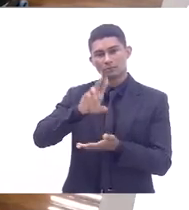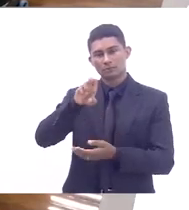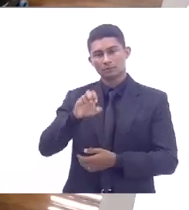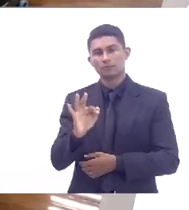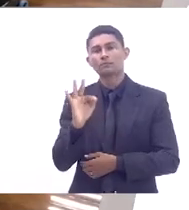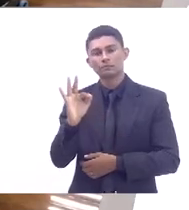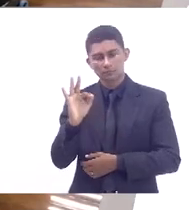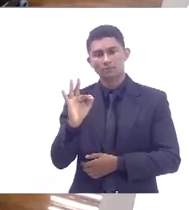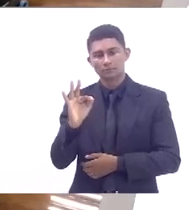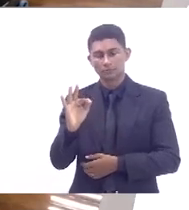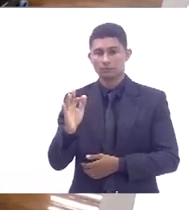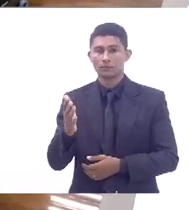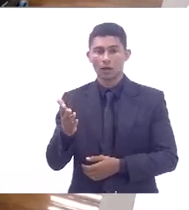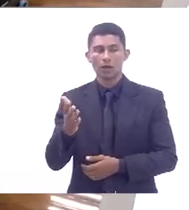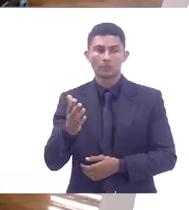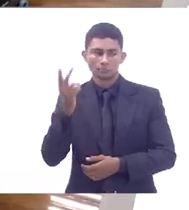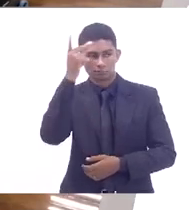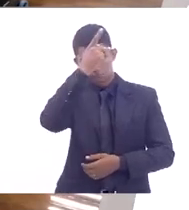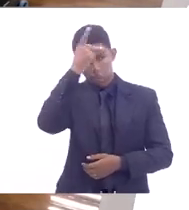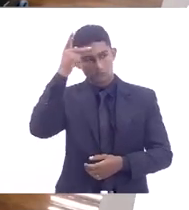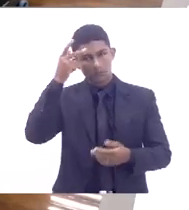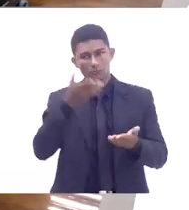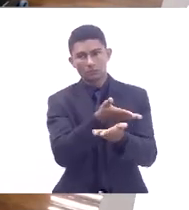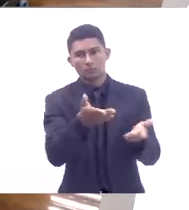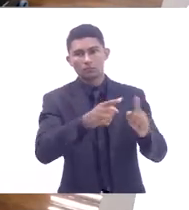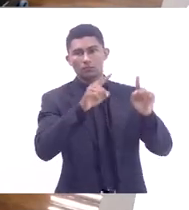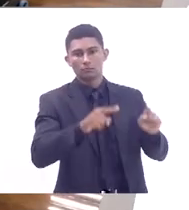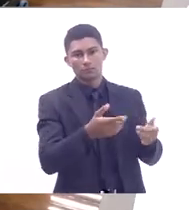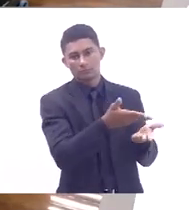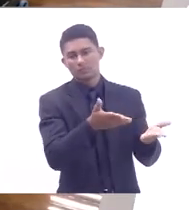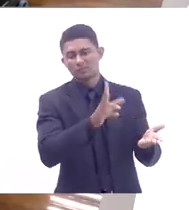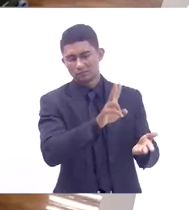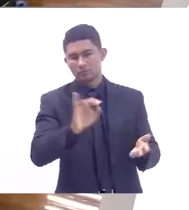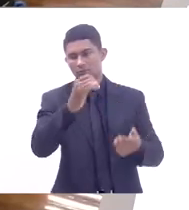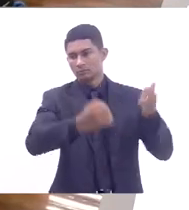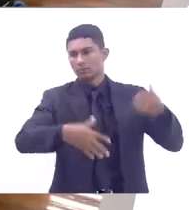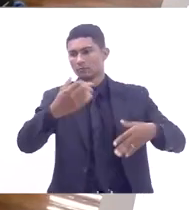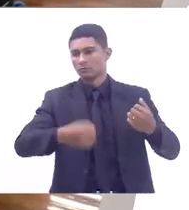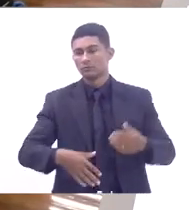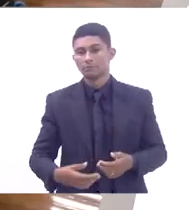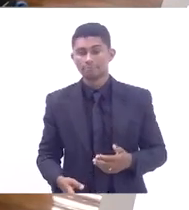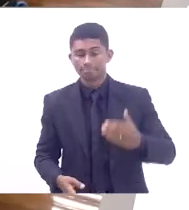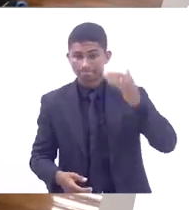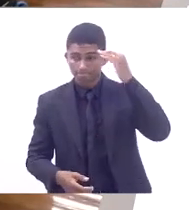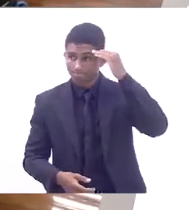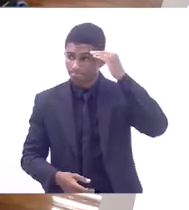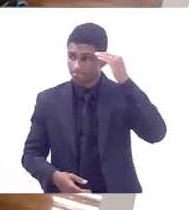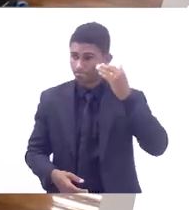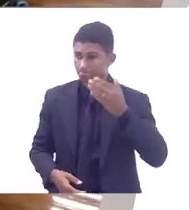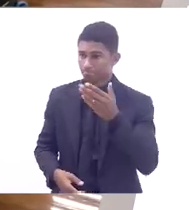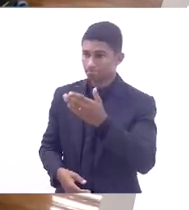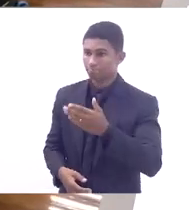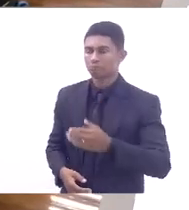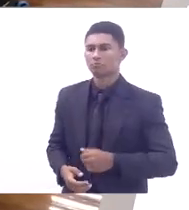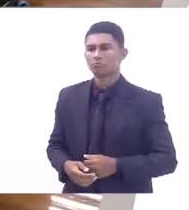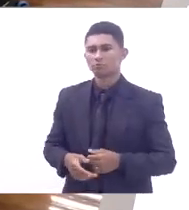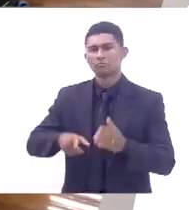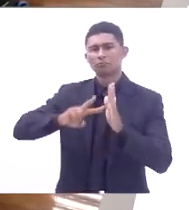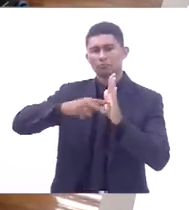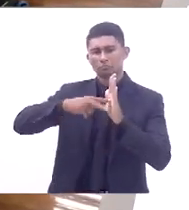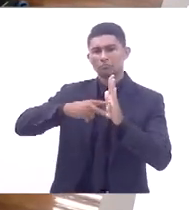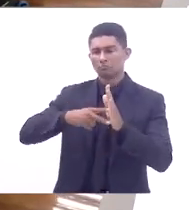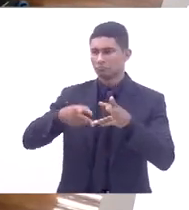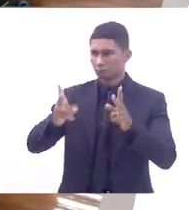termos de de pessoas em servidores eles vão falar obrigado obrigado Cássia Gonçalves sintuperj